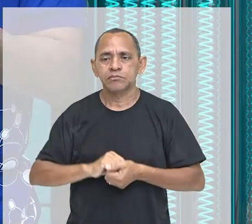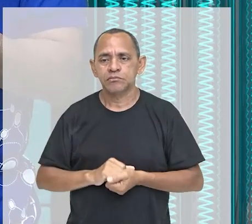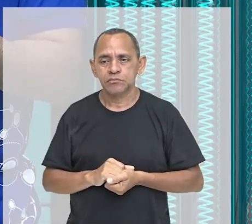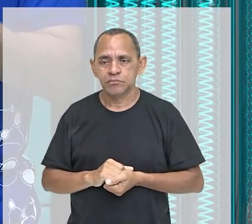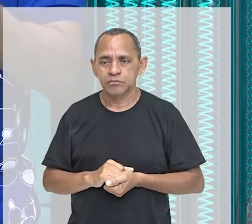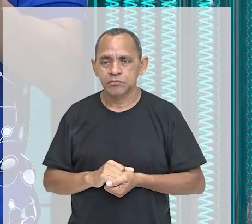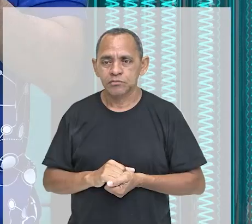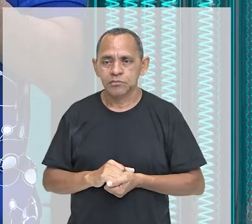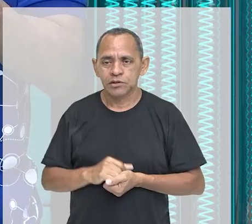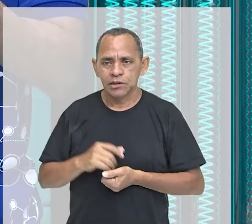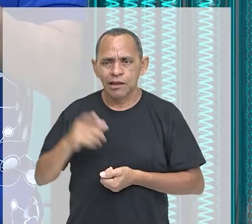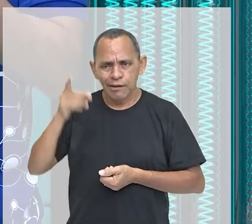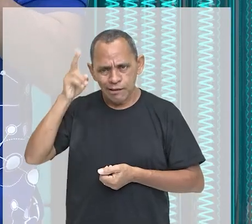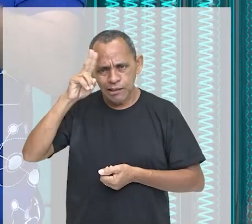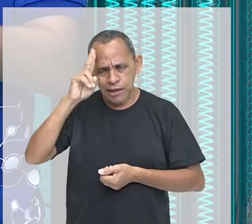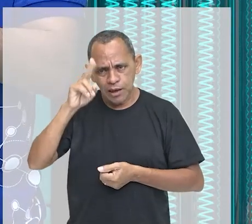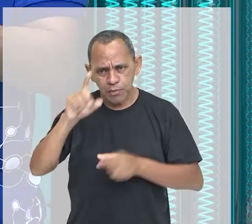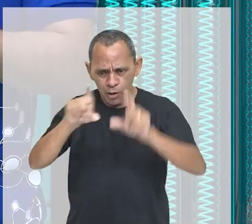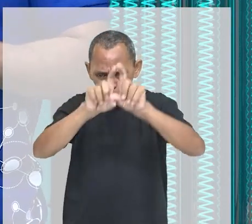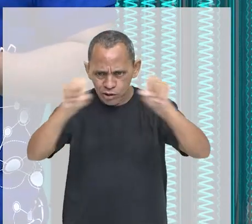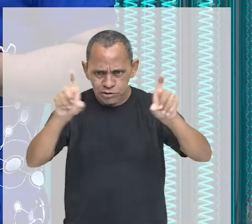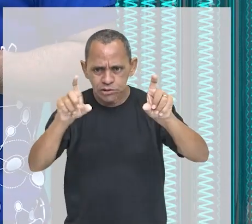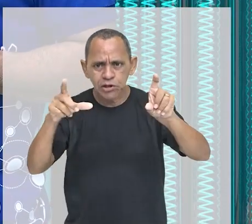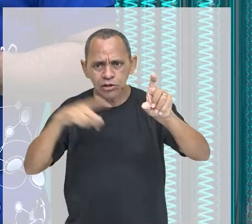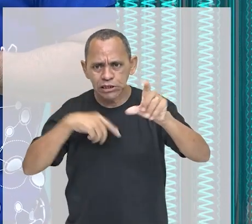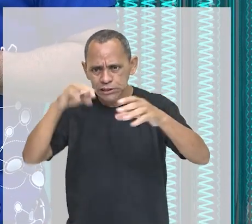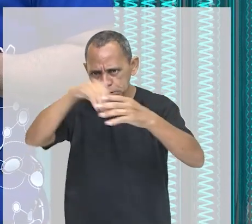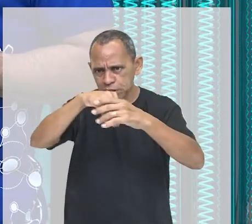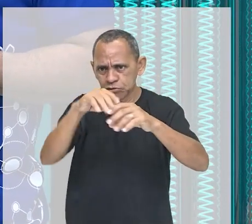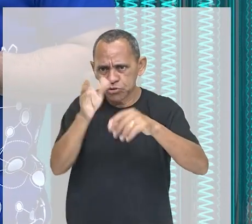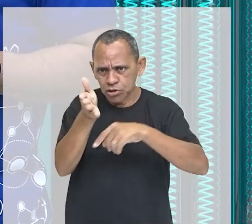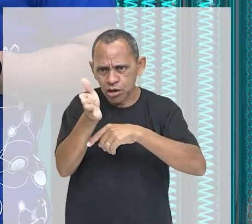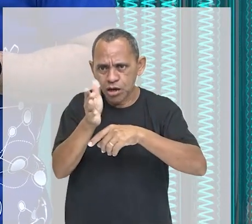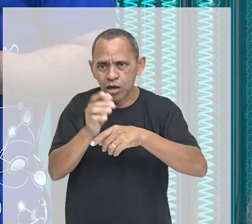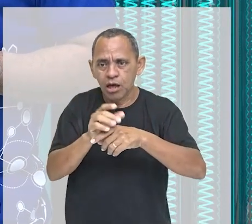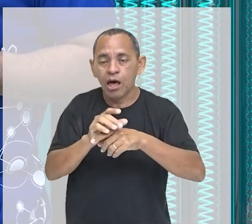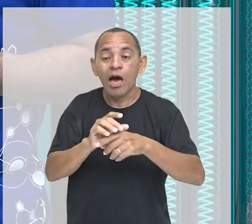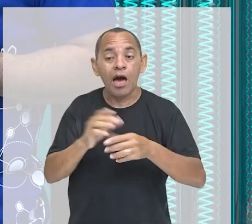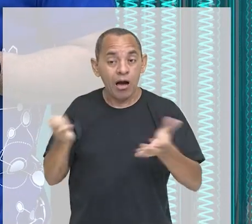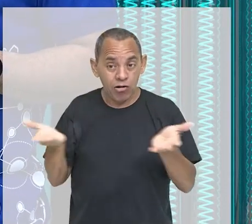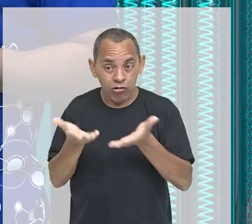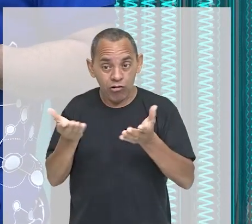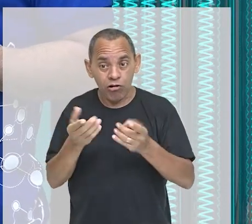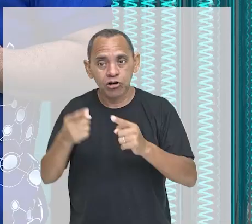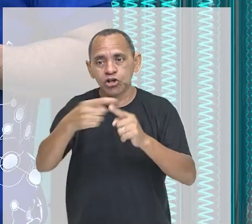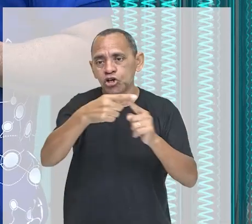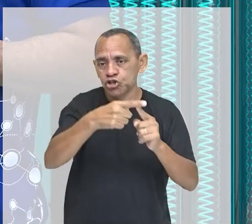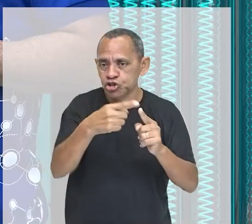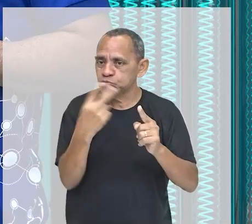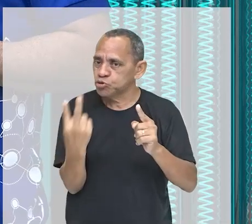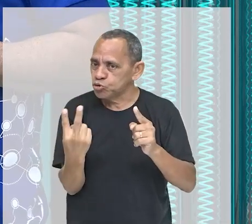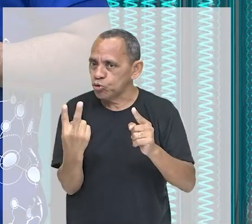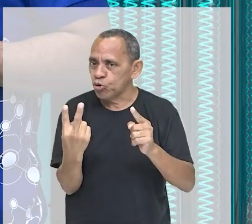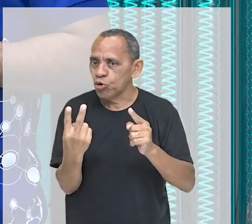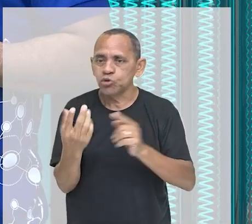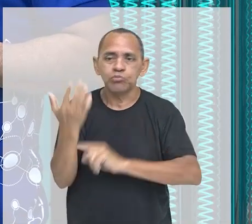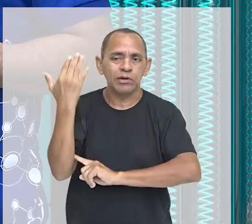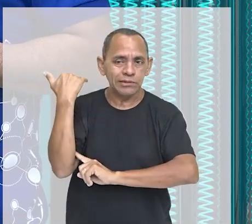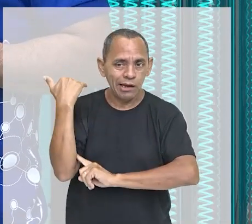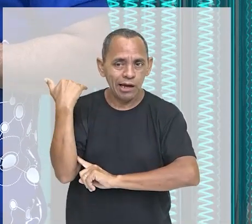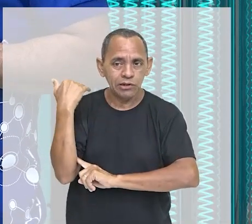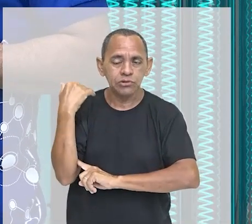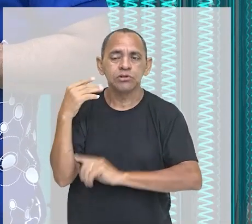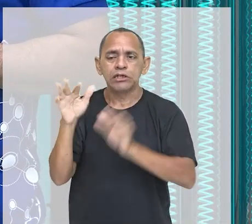tipo 1 eu tinha oração, a primeira oração estava no presente? Essa do tipo 2 vai estar no passado. Então, if, simple past,